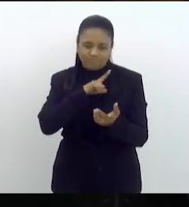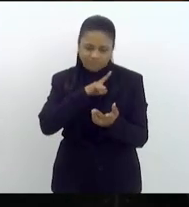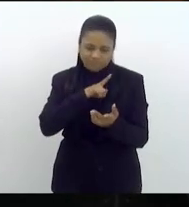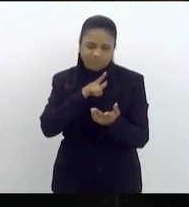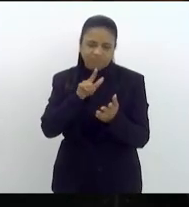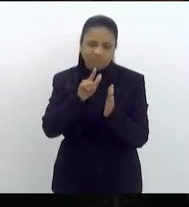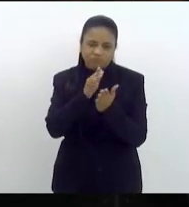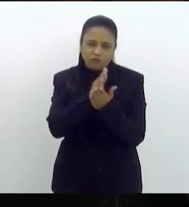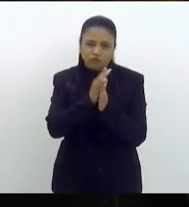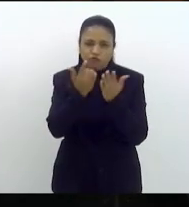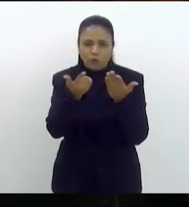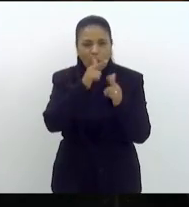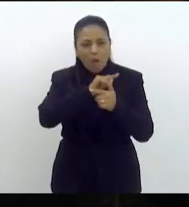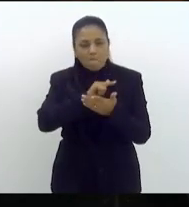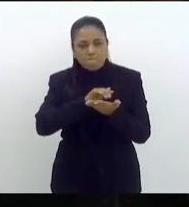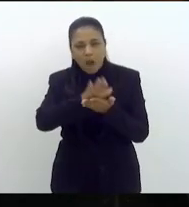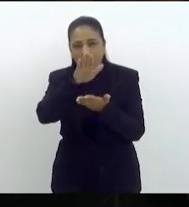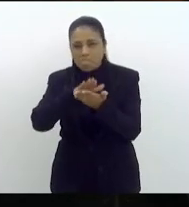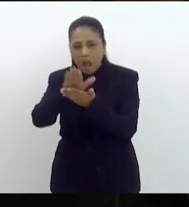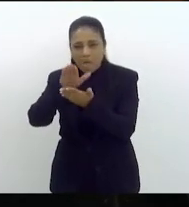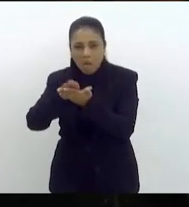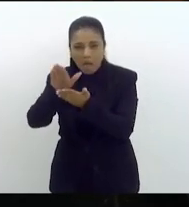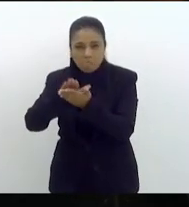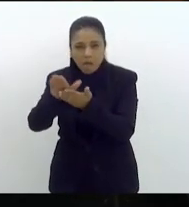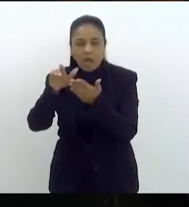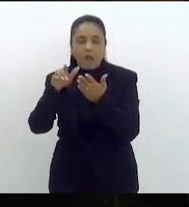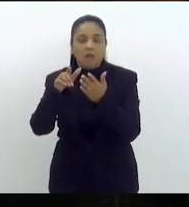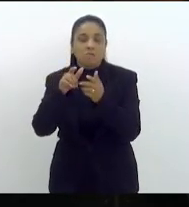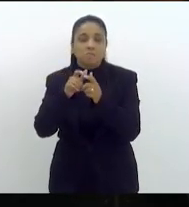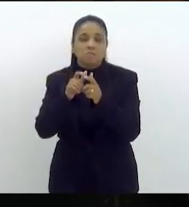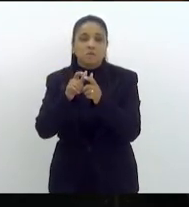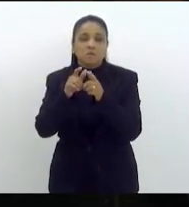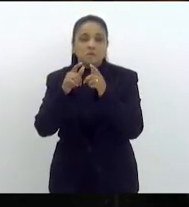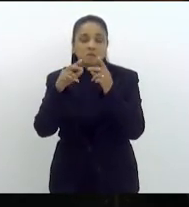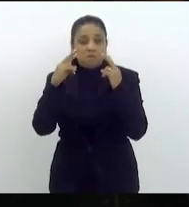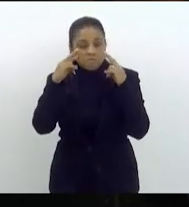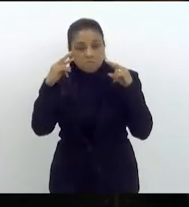publicações jornalísticas tomou expressão e